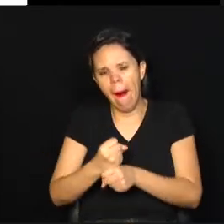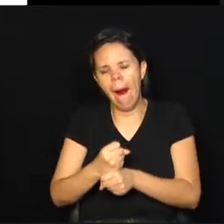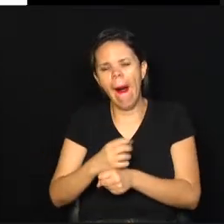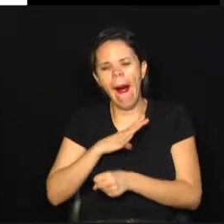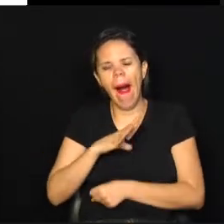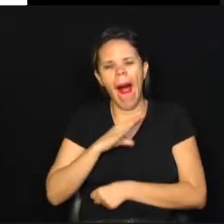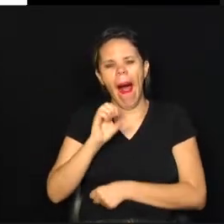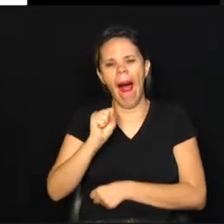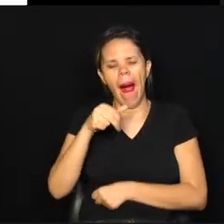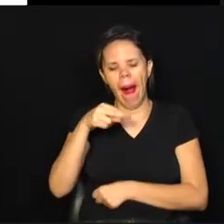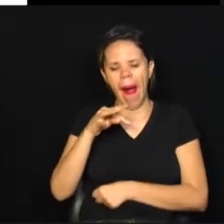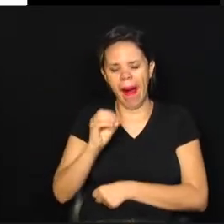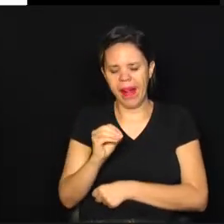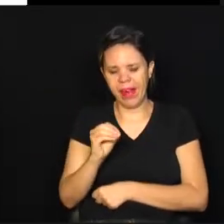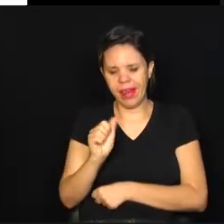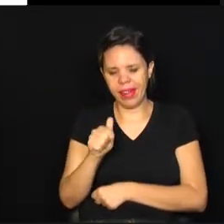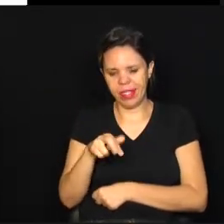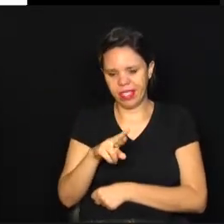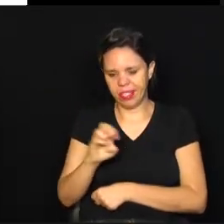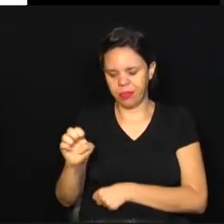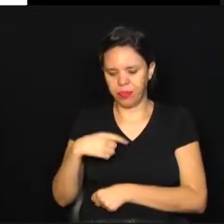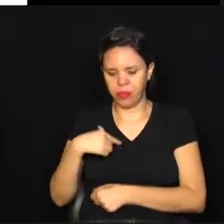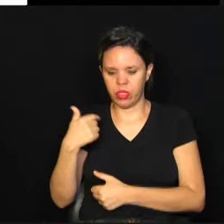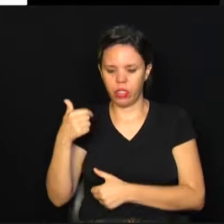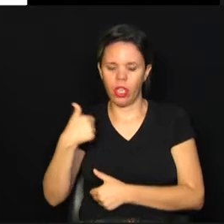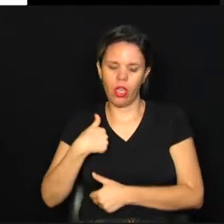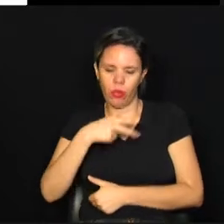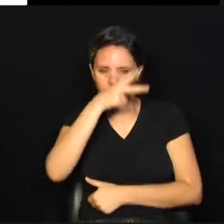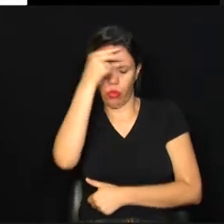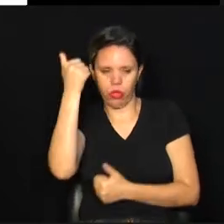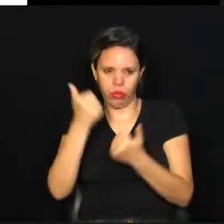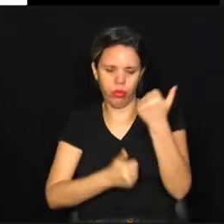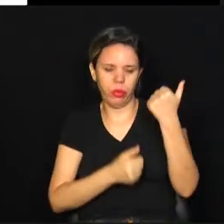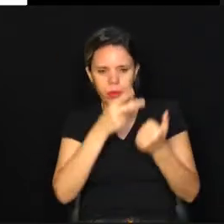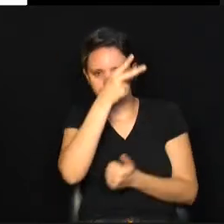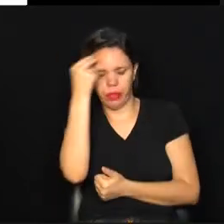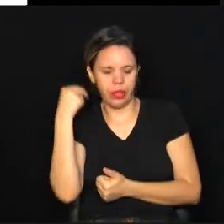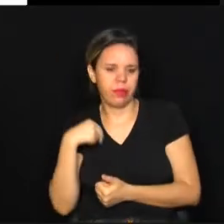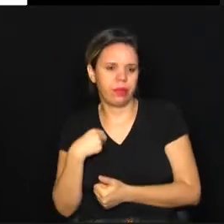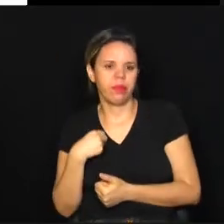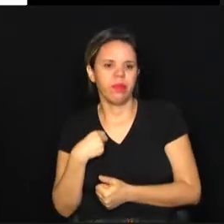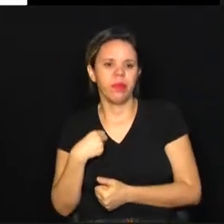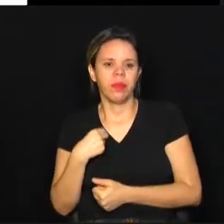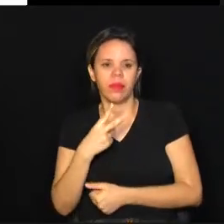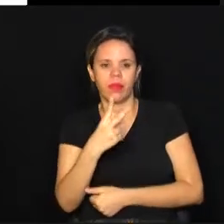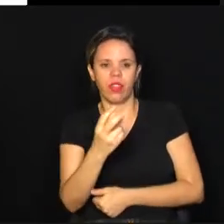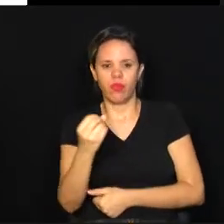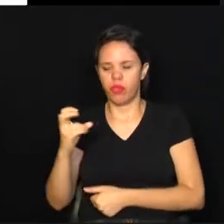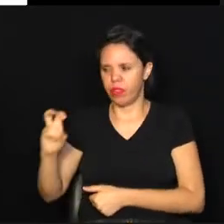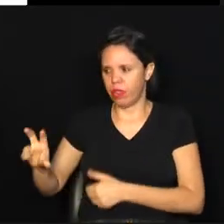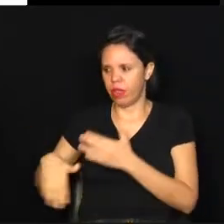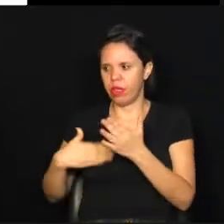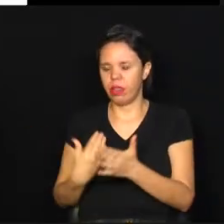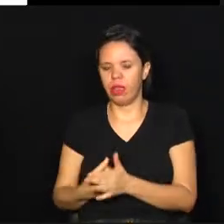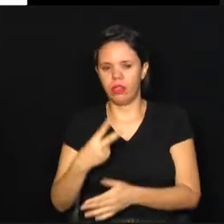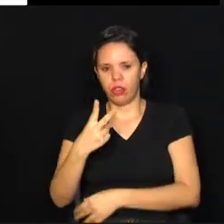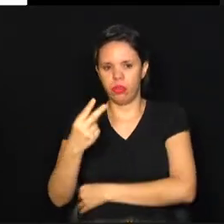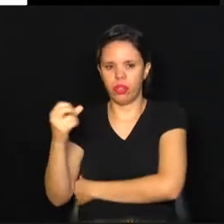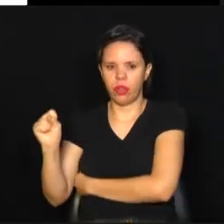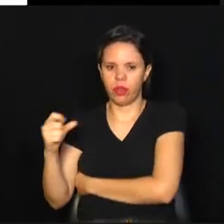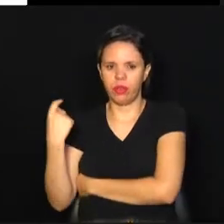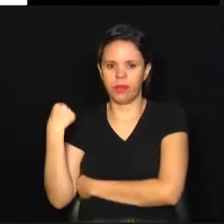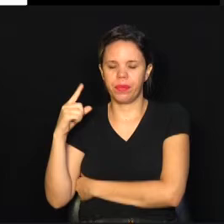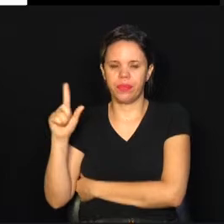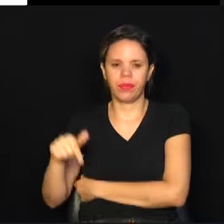numa subprefeitura, fui diretora e fui subprefeita lá. De 2005 a 2008. E lá